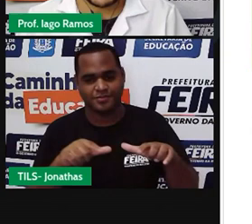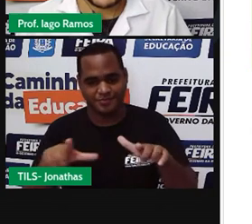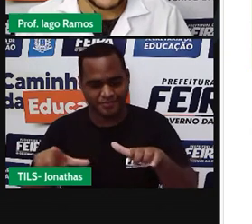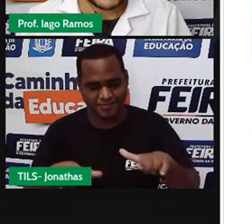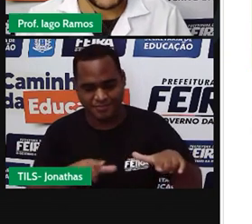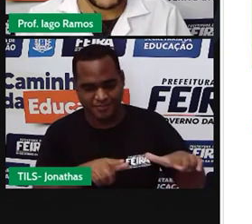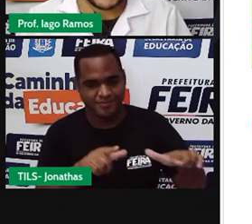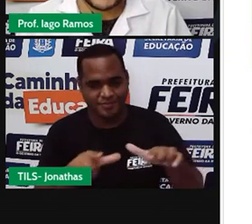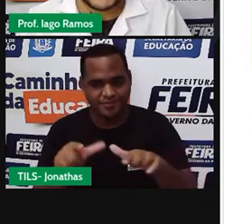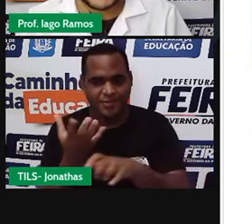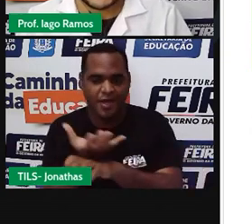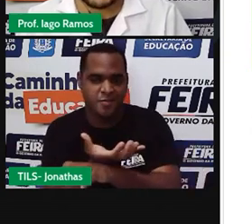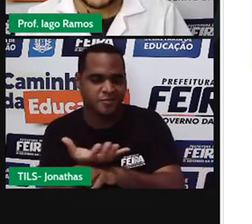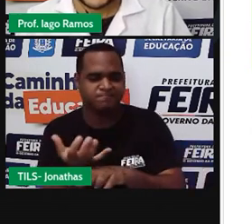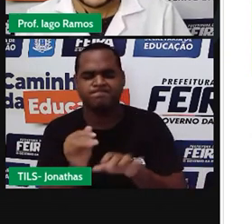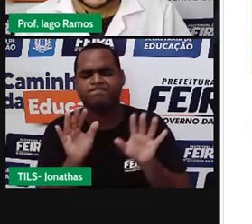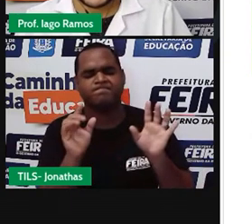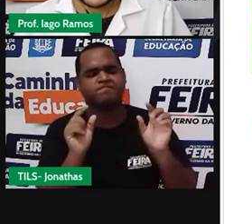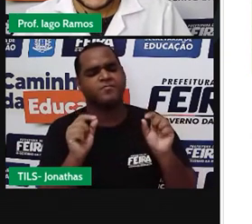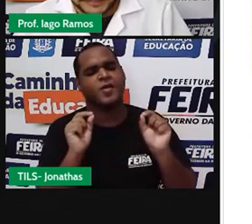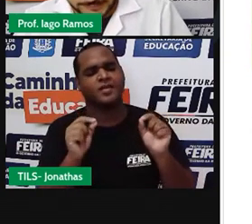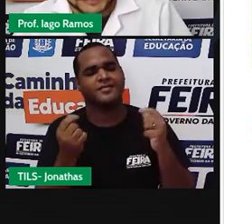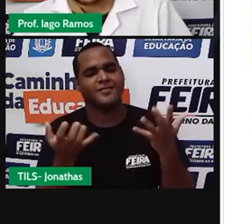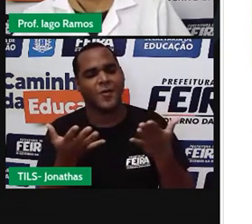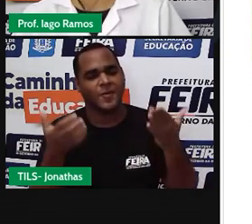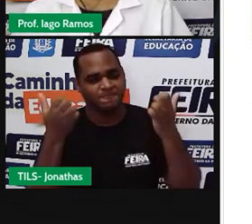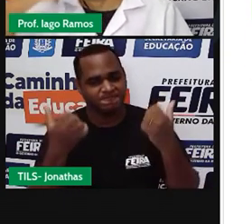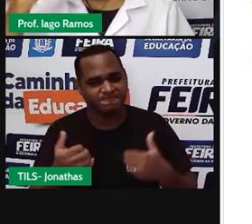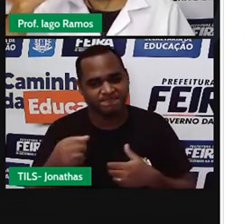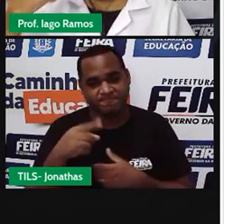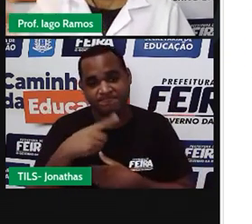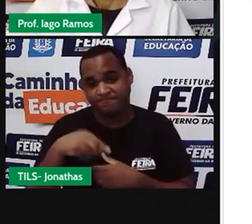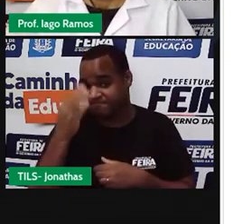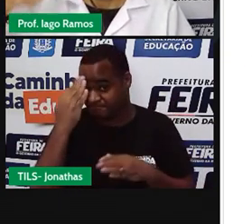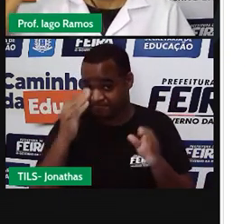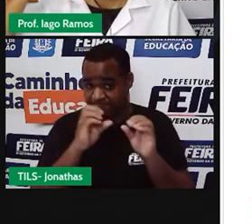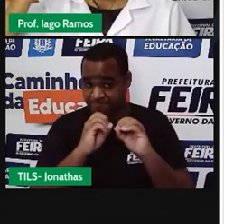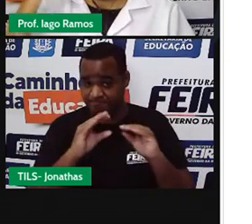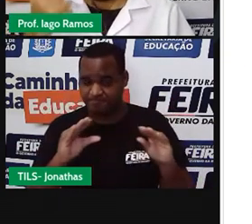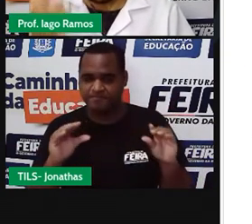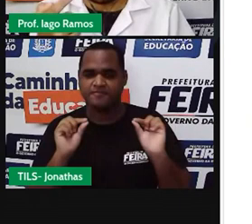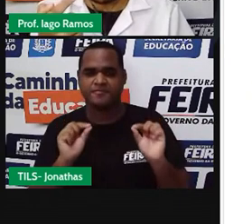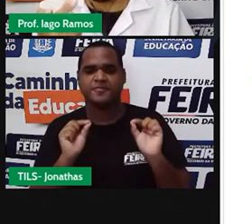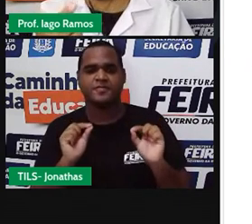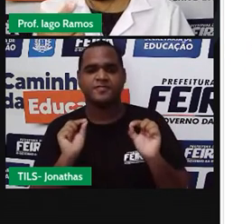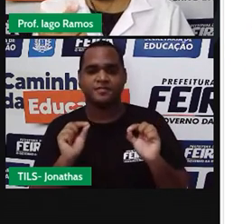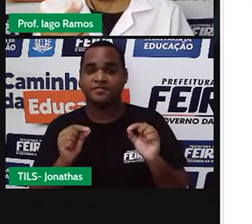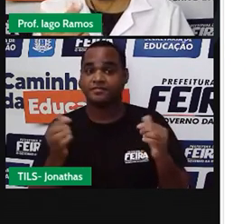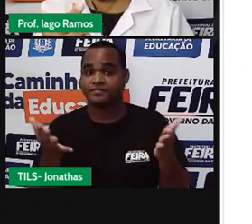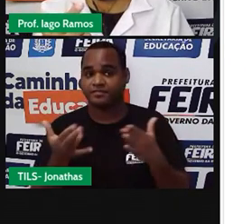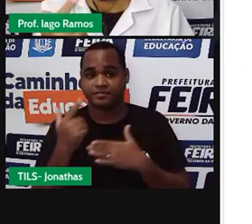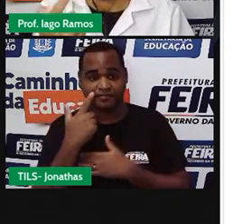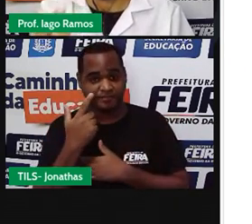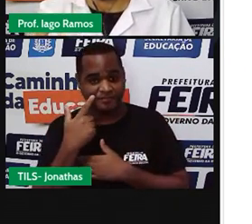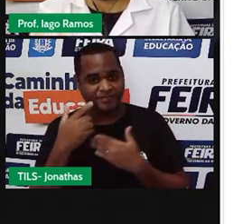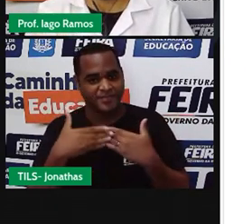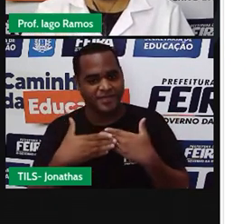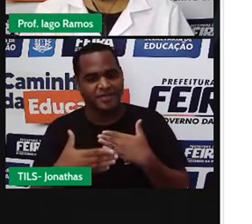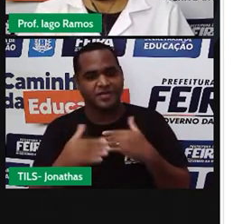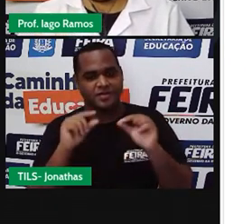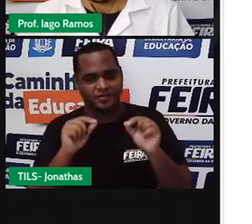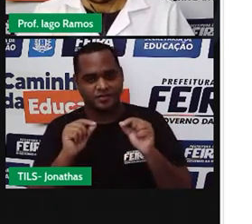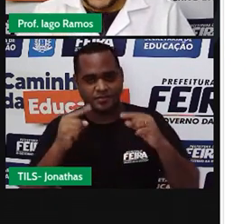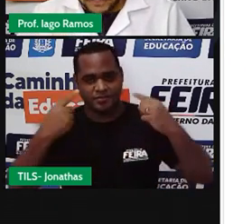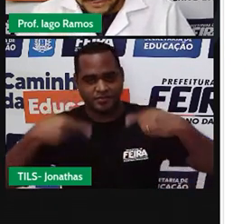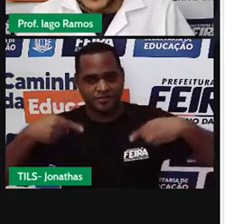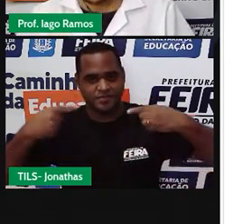então o que é que eu quero agora para gente entender isso melhor eu quero propor para você um